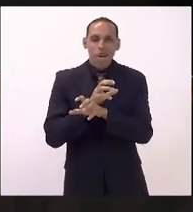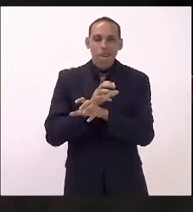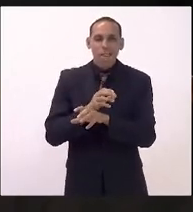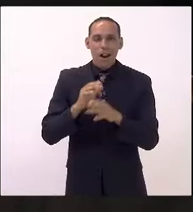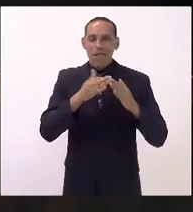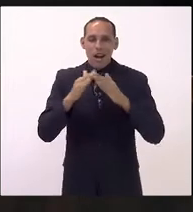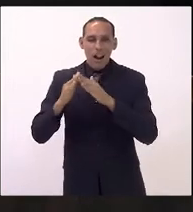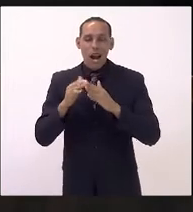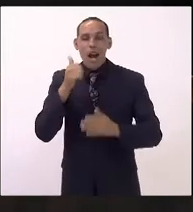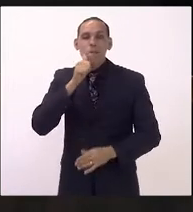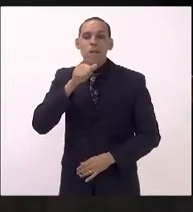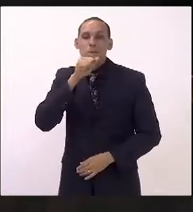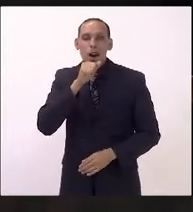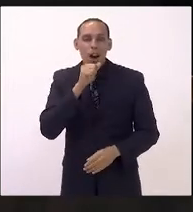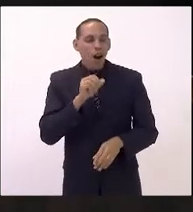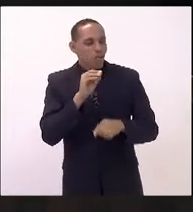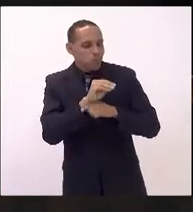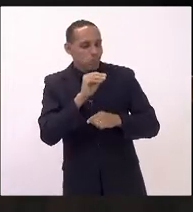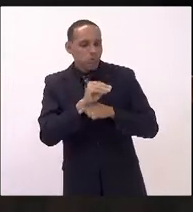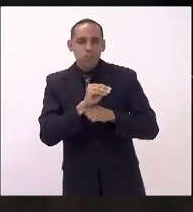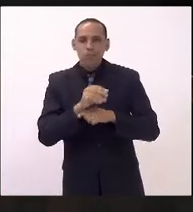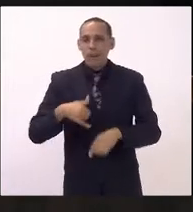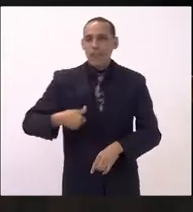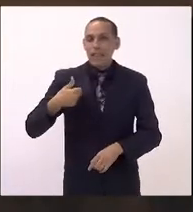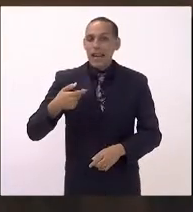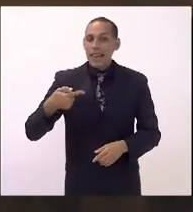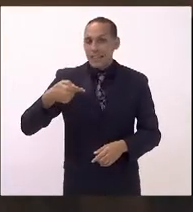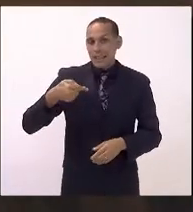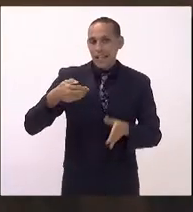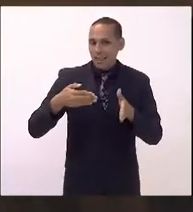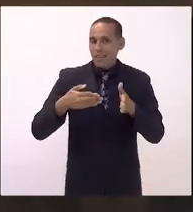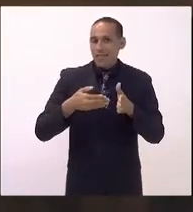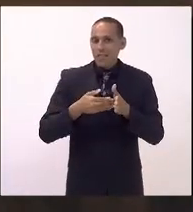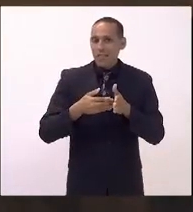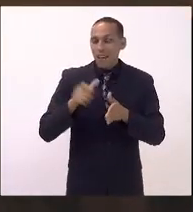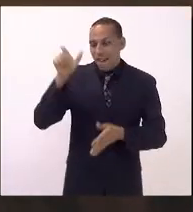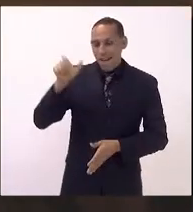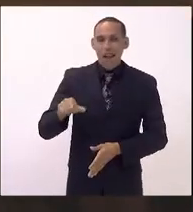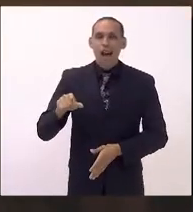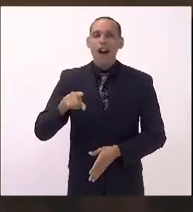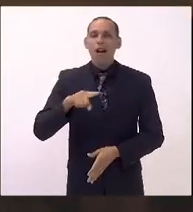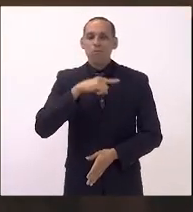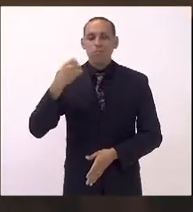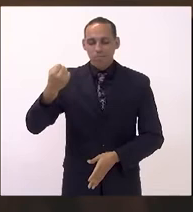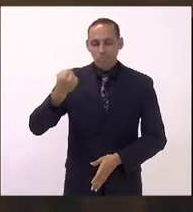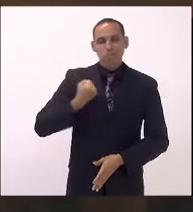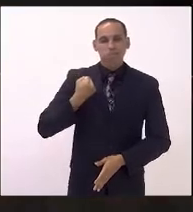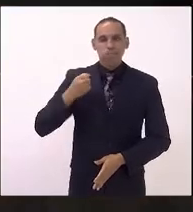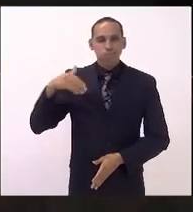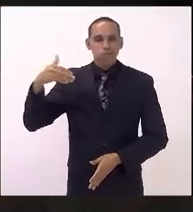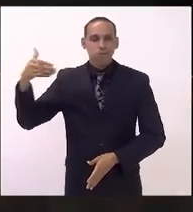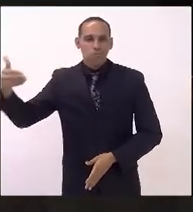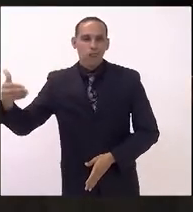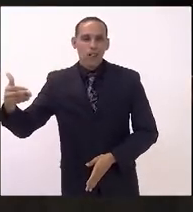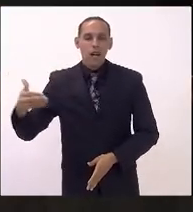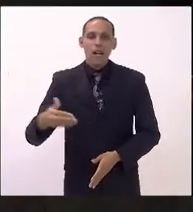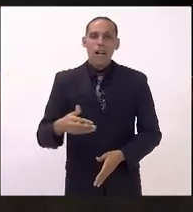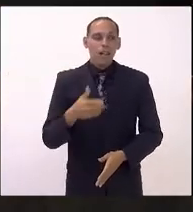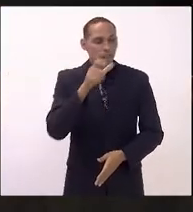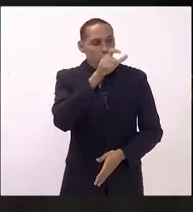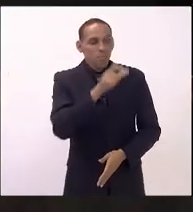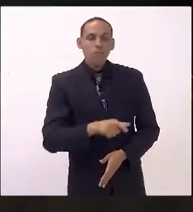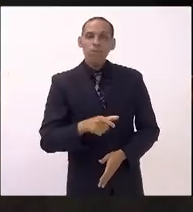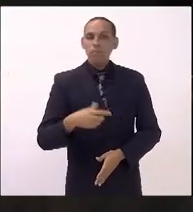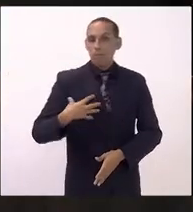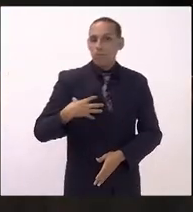a doméstica Sônia, até os seus 7 anos, quando ela foi brutalmente assassinada. Filho de mãe solteira, foi